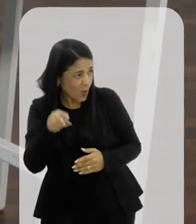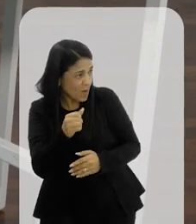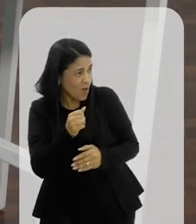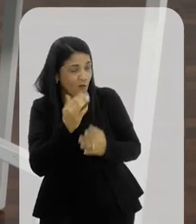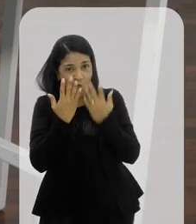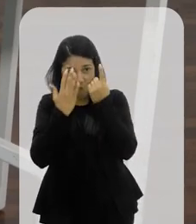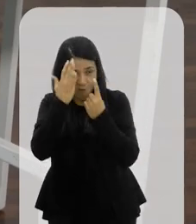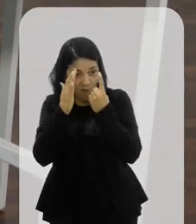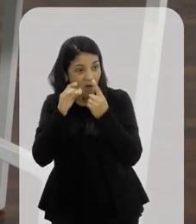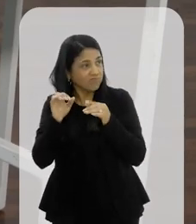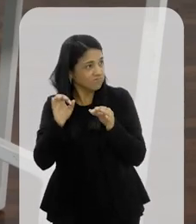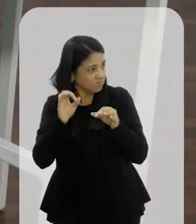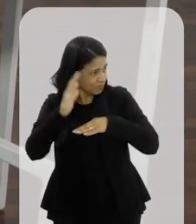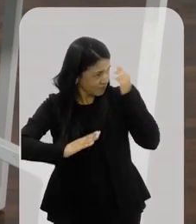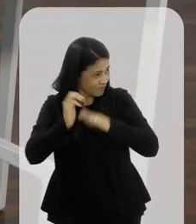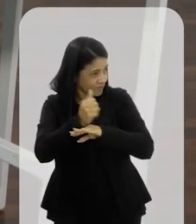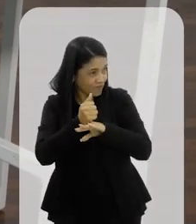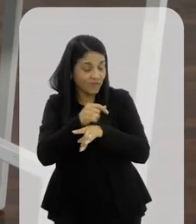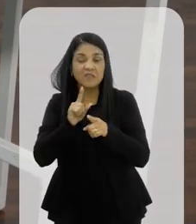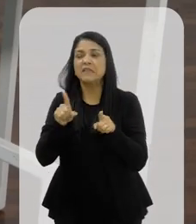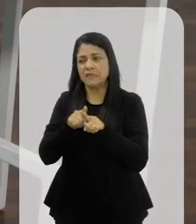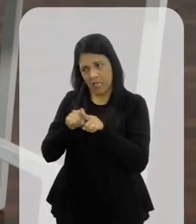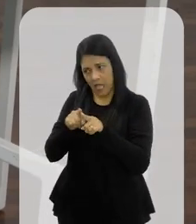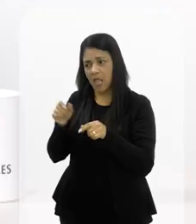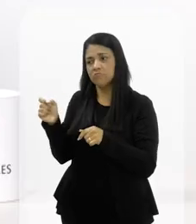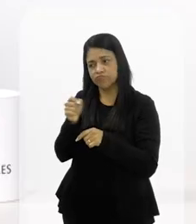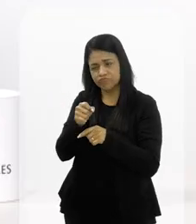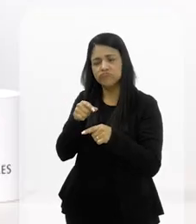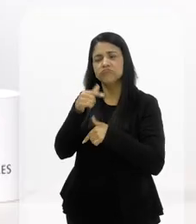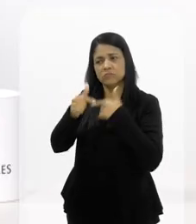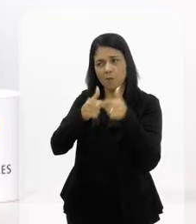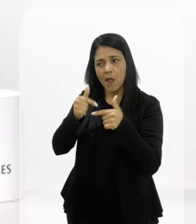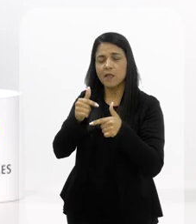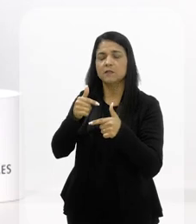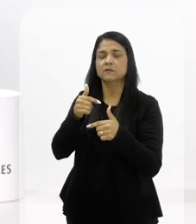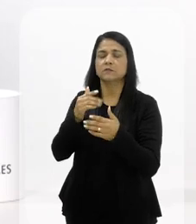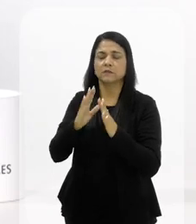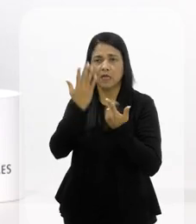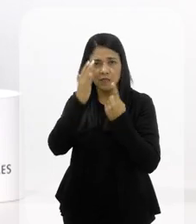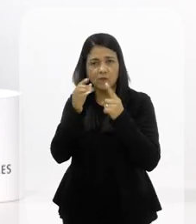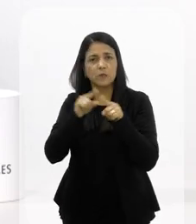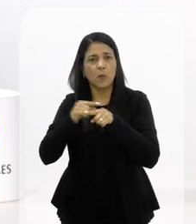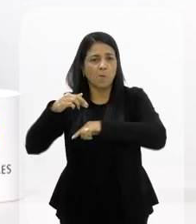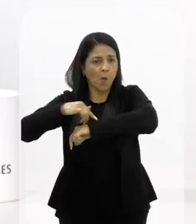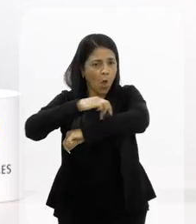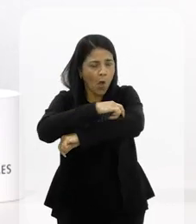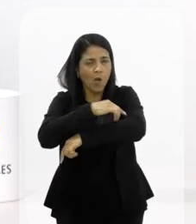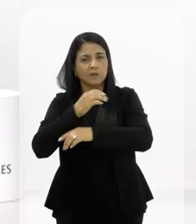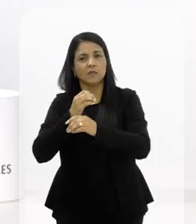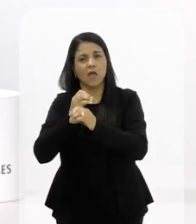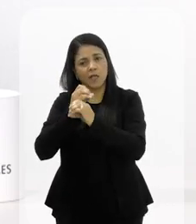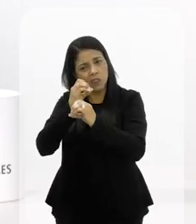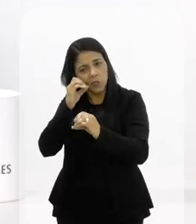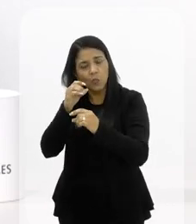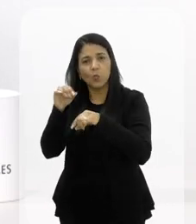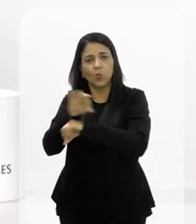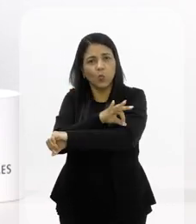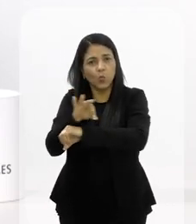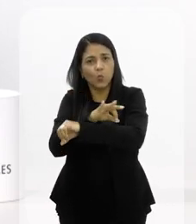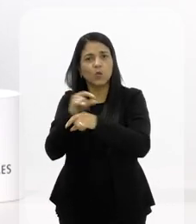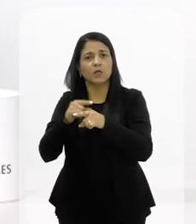concorrên olha tem gente que tá no carnaval que tá trabalhando no carnaval mas eu tinha muita gente da área de arquitetura de moda e tinha